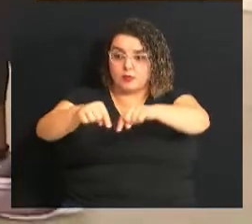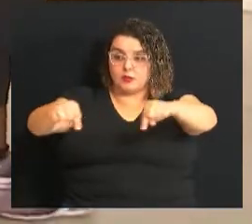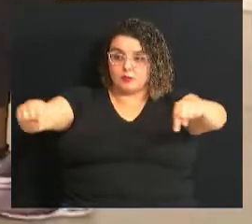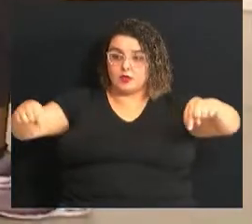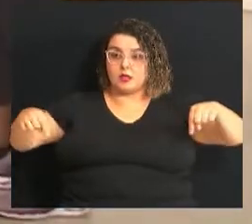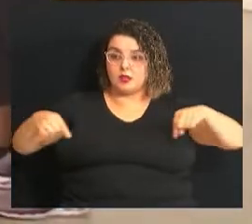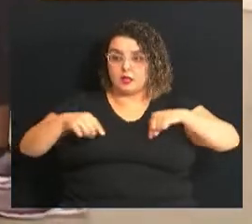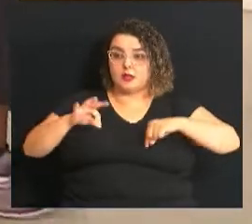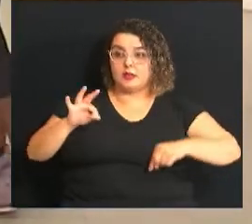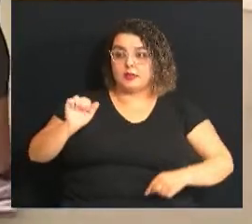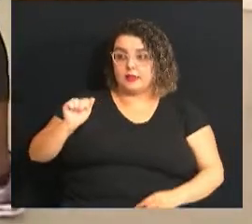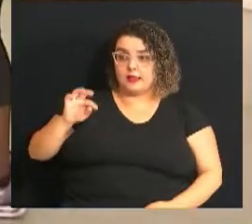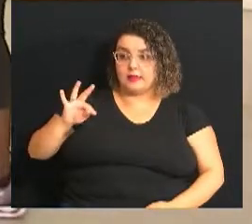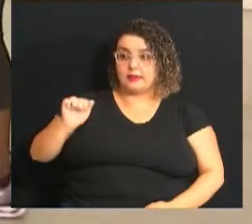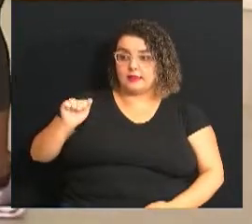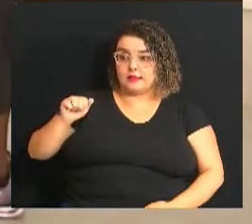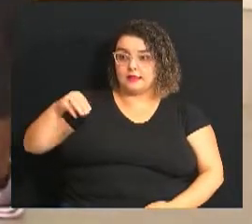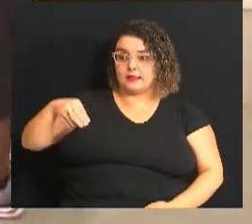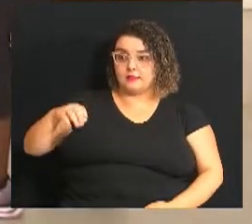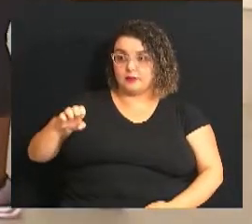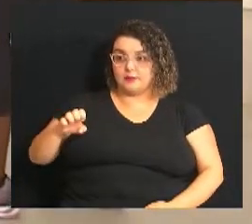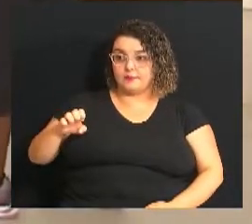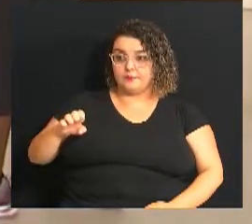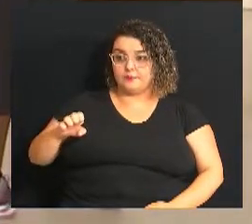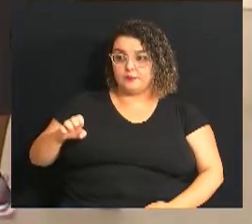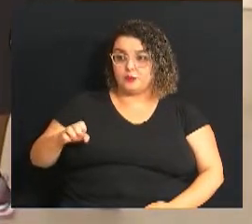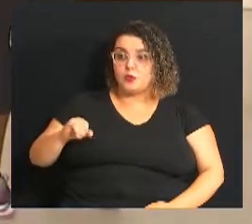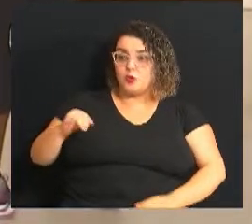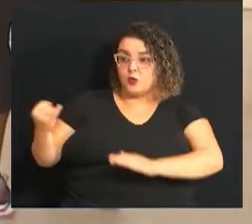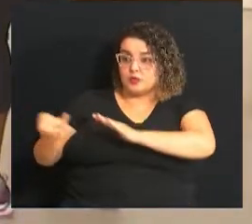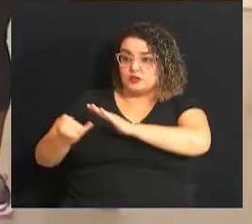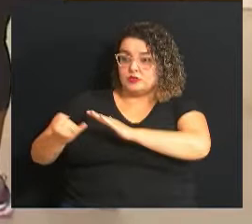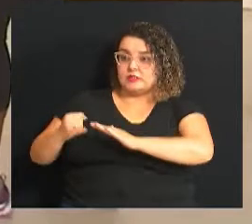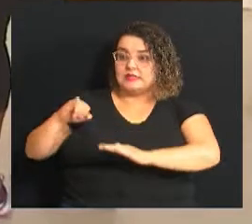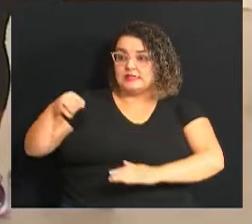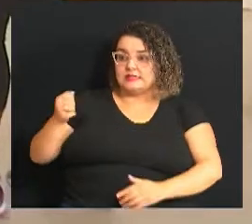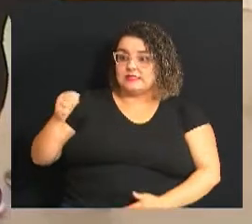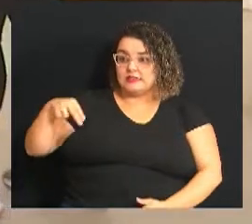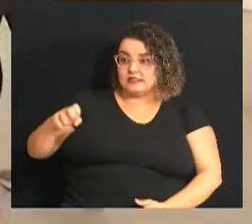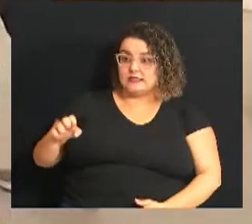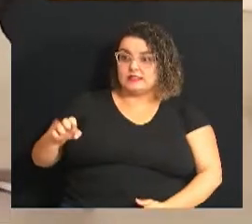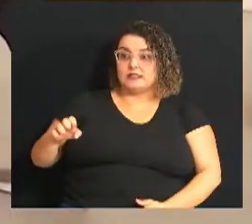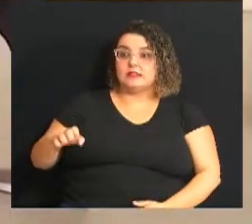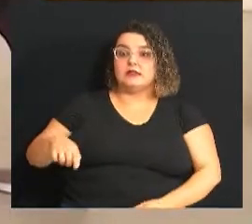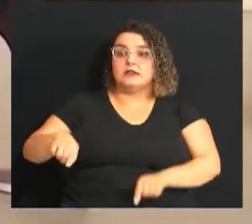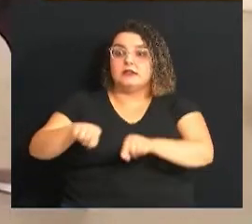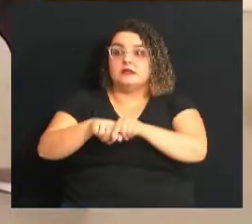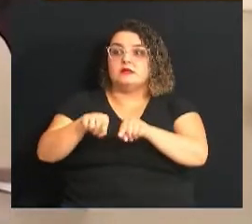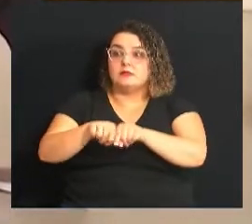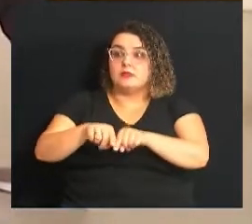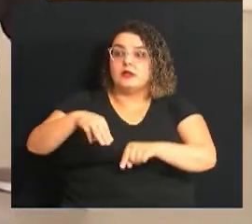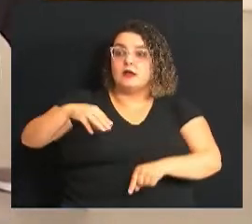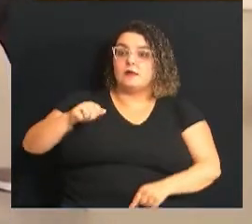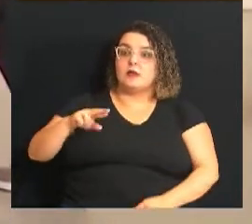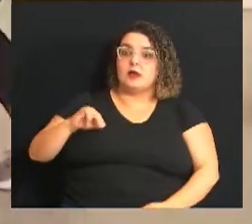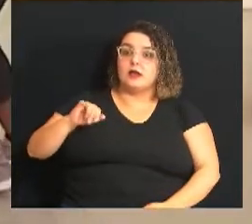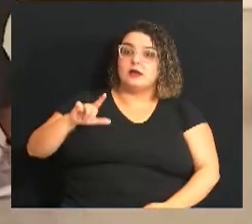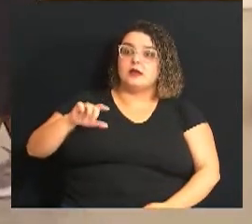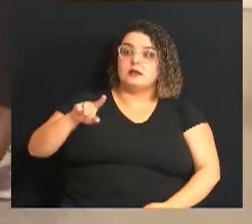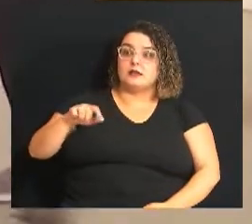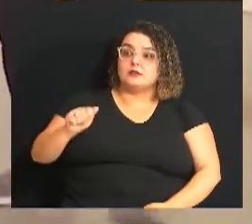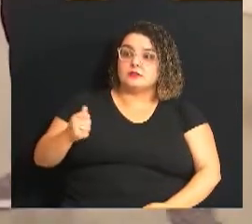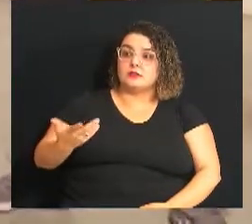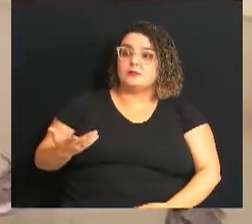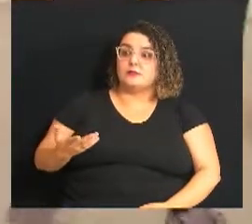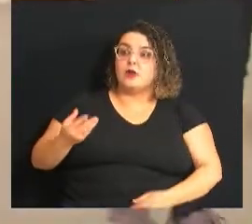onde 2 GMs, o instrutor de defesa pessoal Zaninotti e a inspetora Marilza vão fazer uma demonstração para a gente de